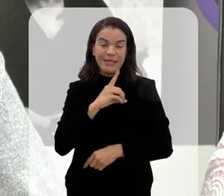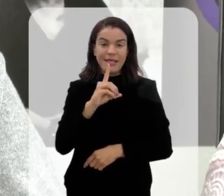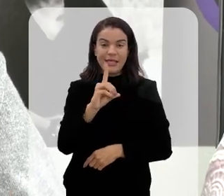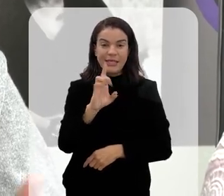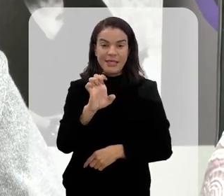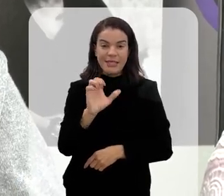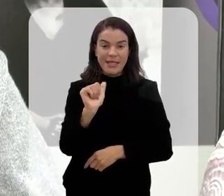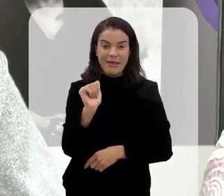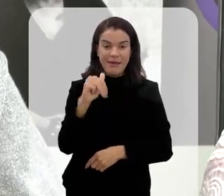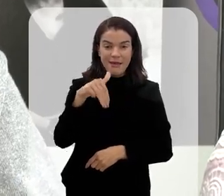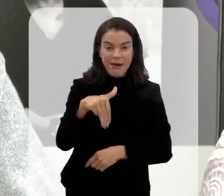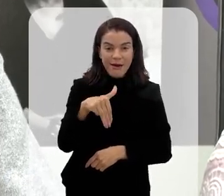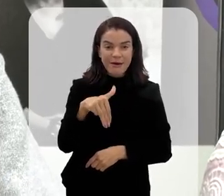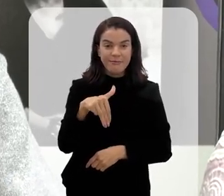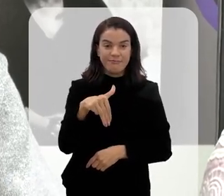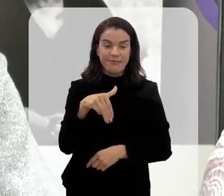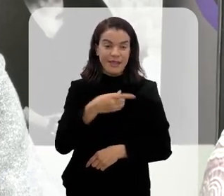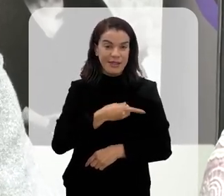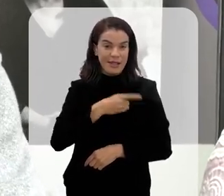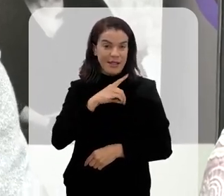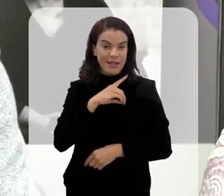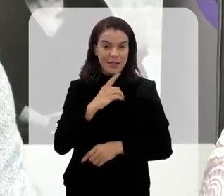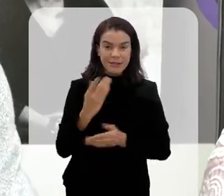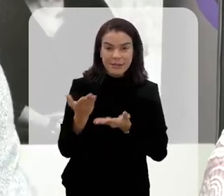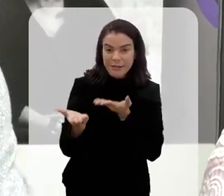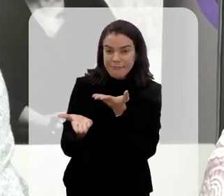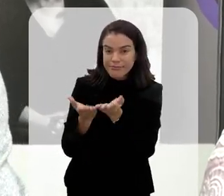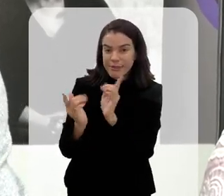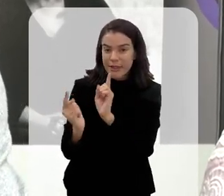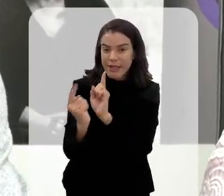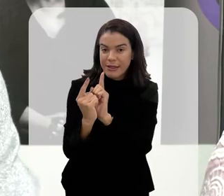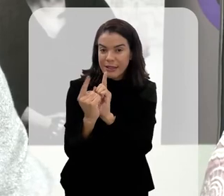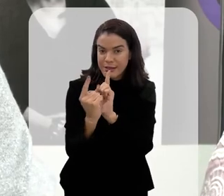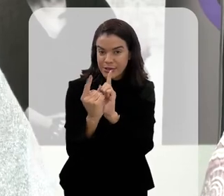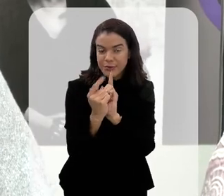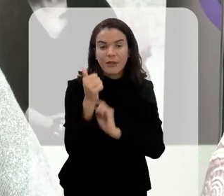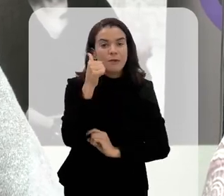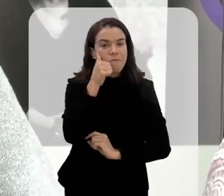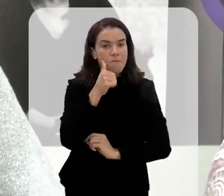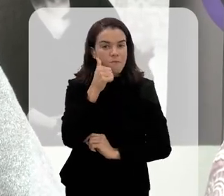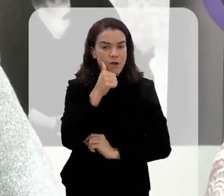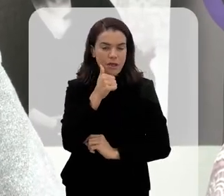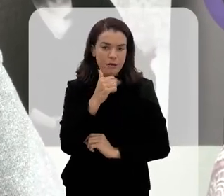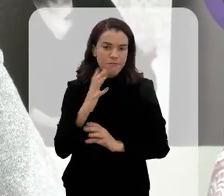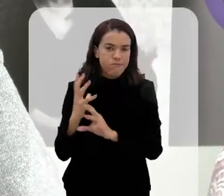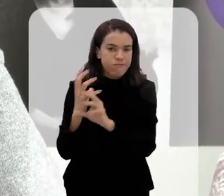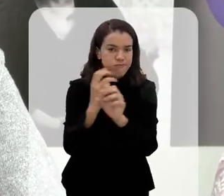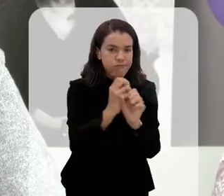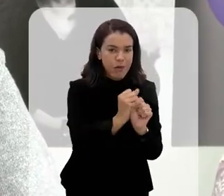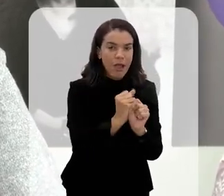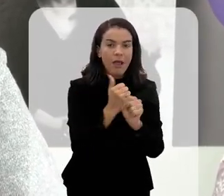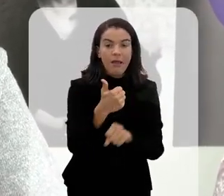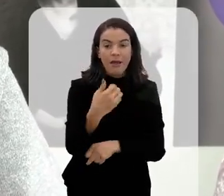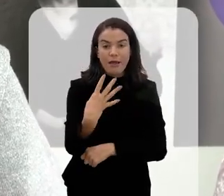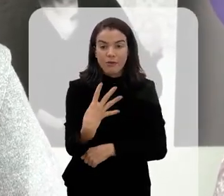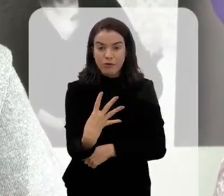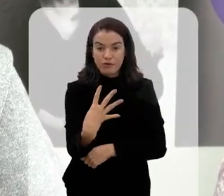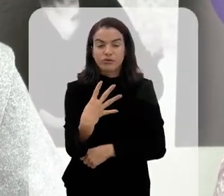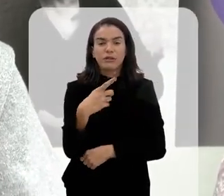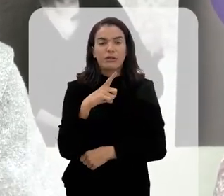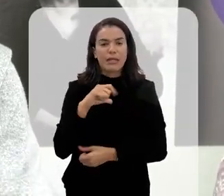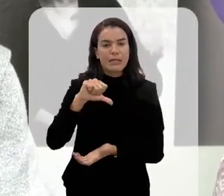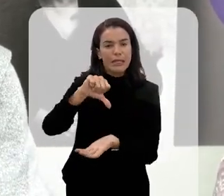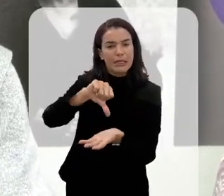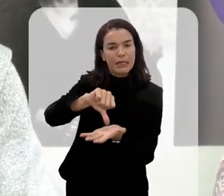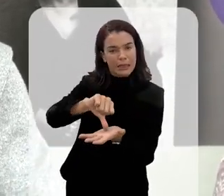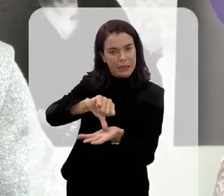delegacias de mulheres, delegacias de atendimento a mulheres. Nós temos 14 DEANs hoje no estado. Nós temos